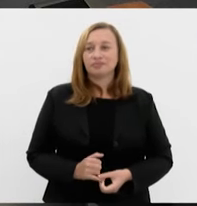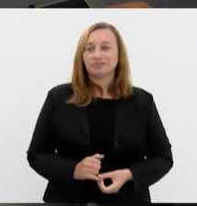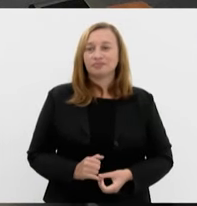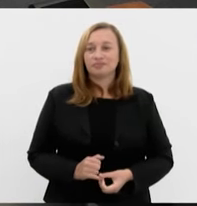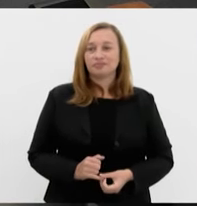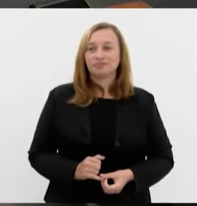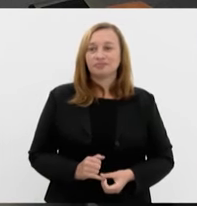sessão